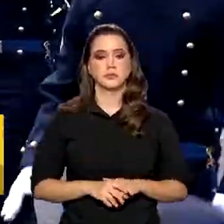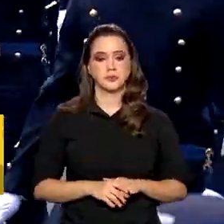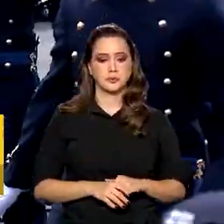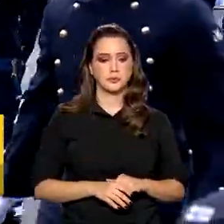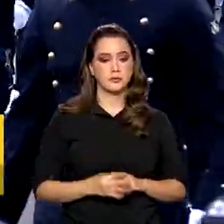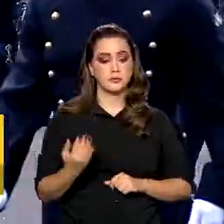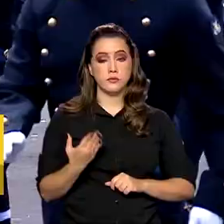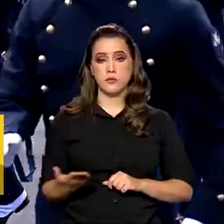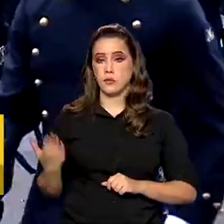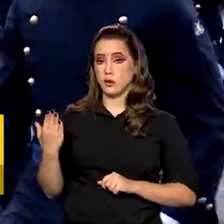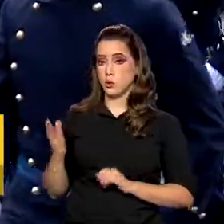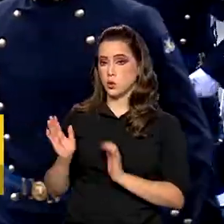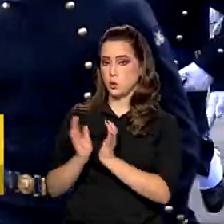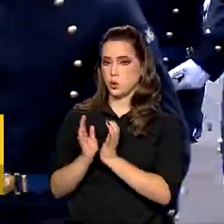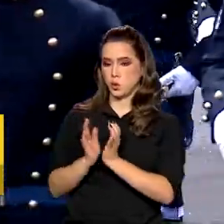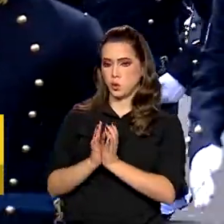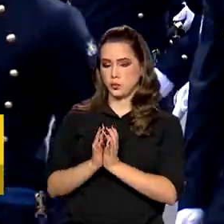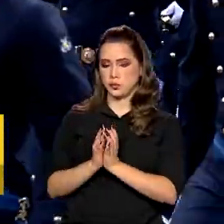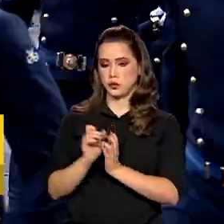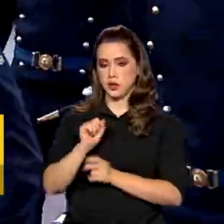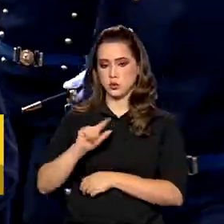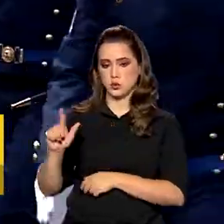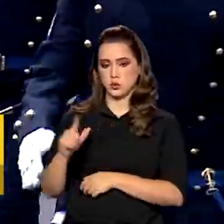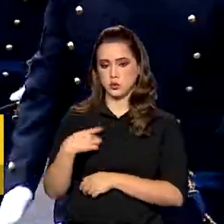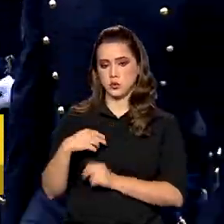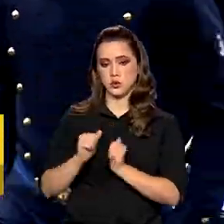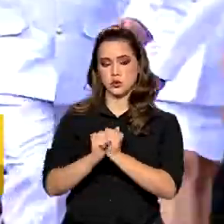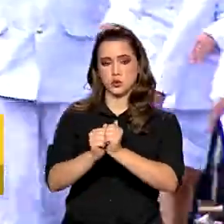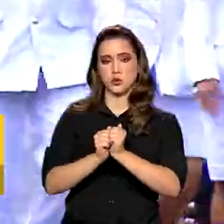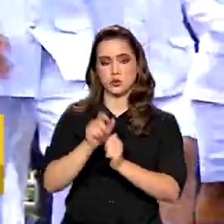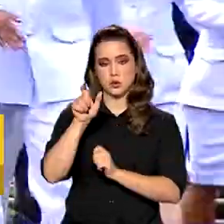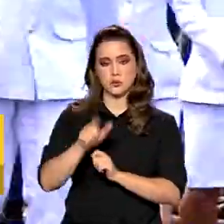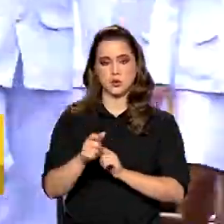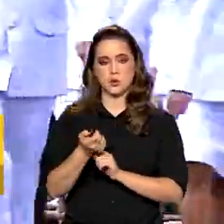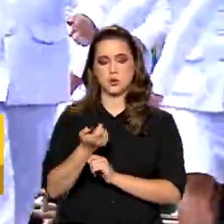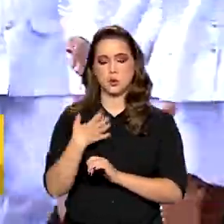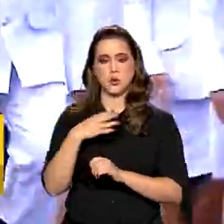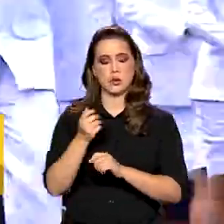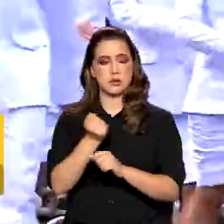E ela vem com seus aspirantes.